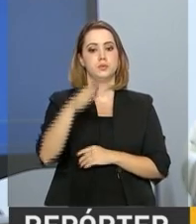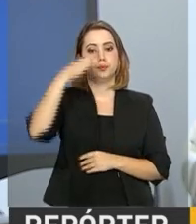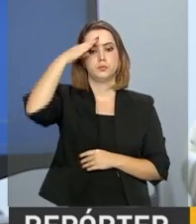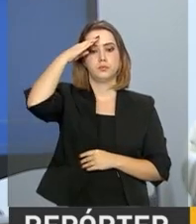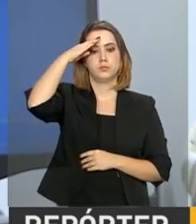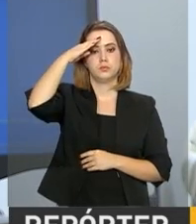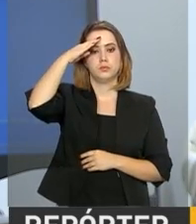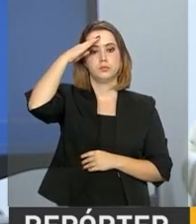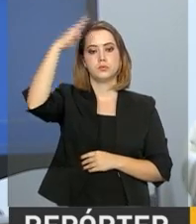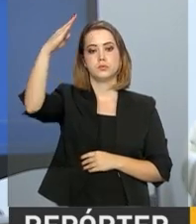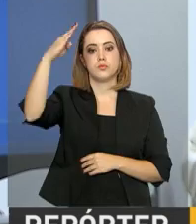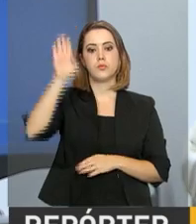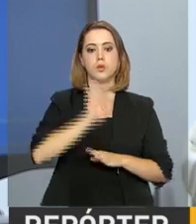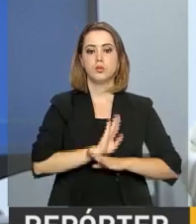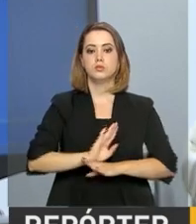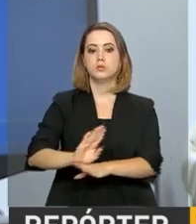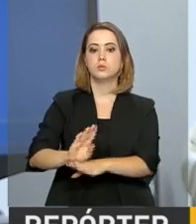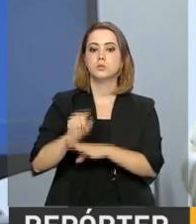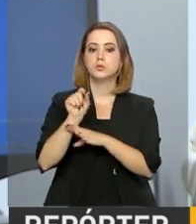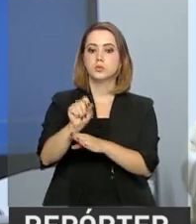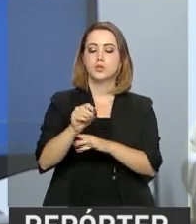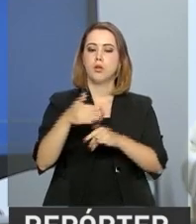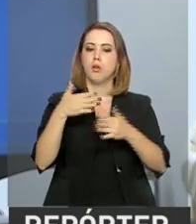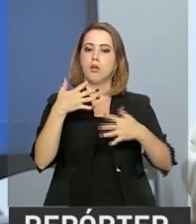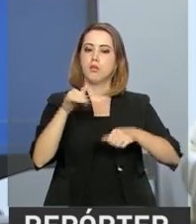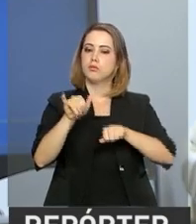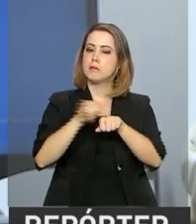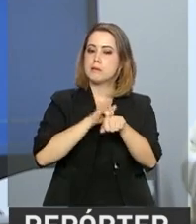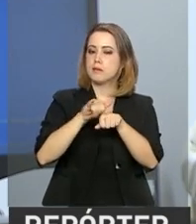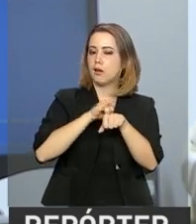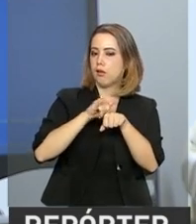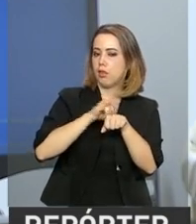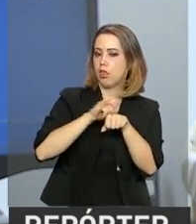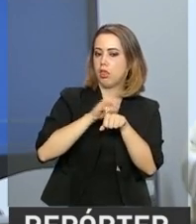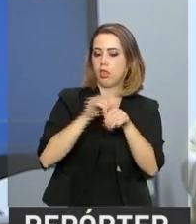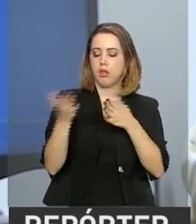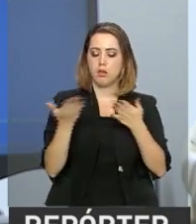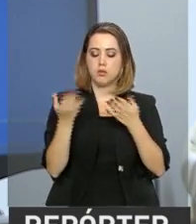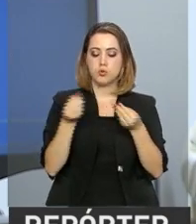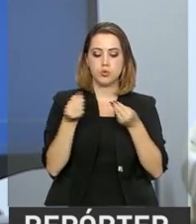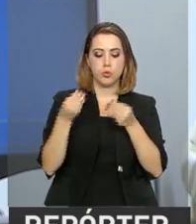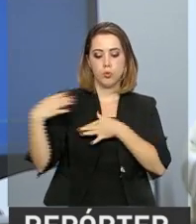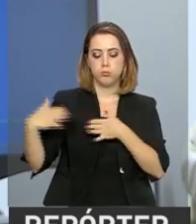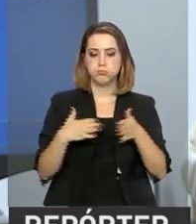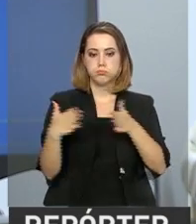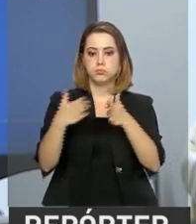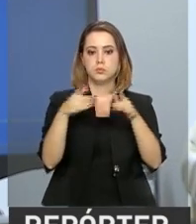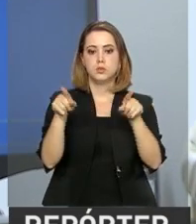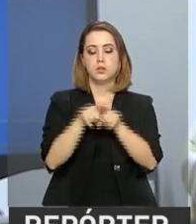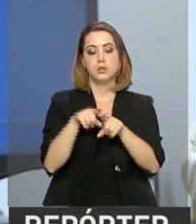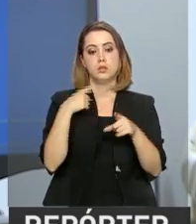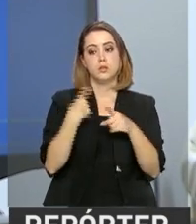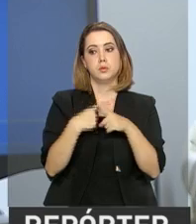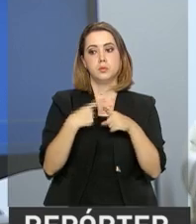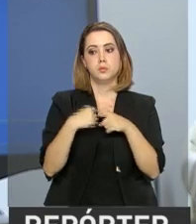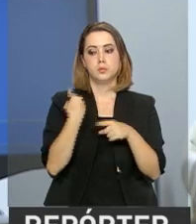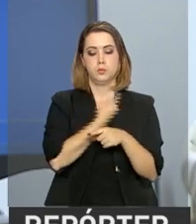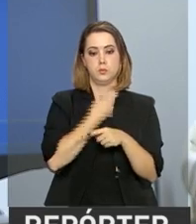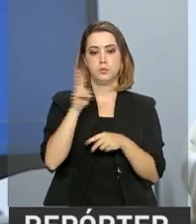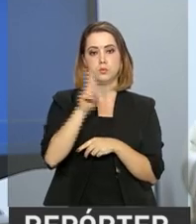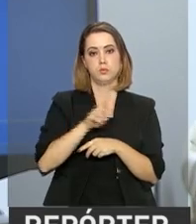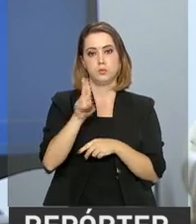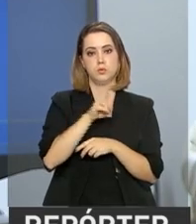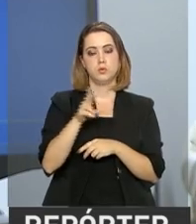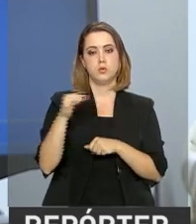têm colaborado no sentido da Estratégia da da da da da da movimentação Porque usamos aviões da